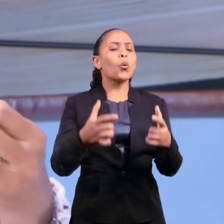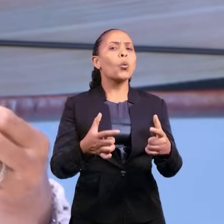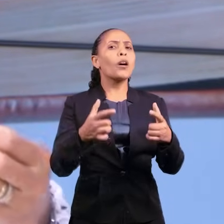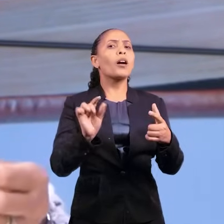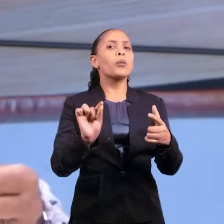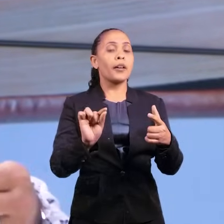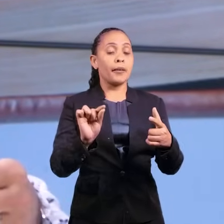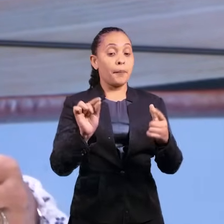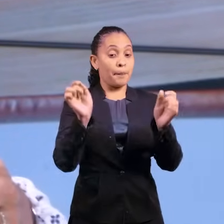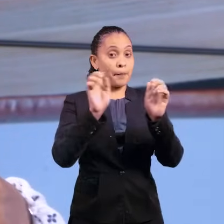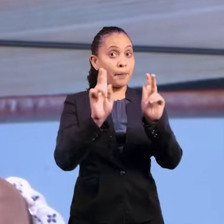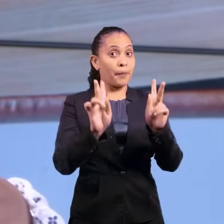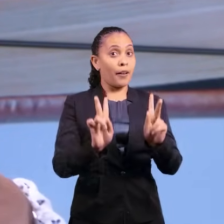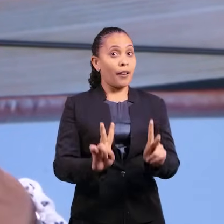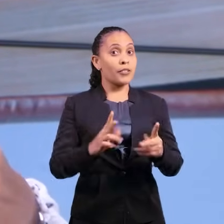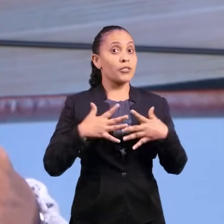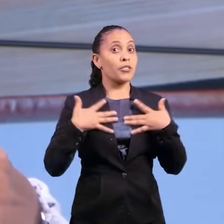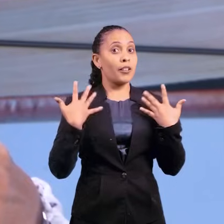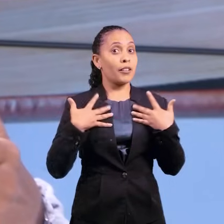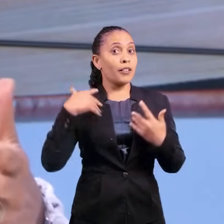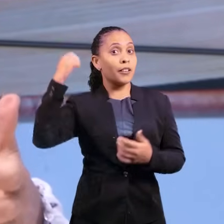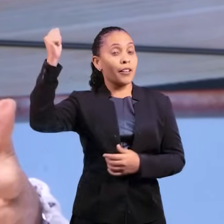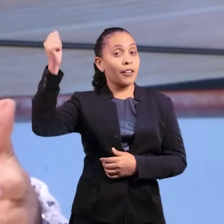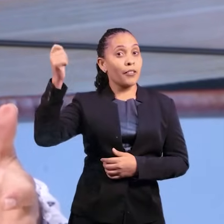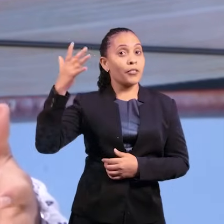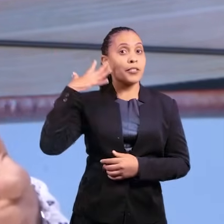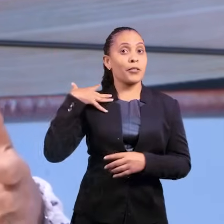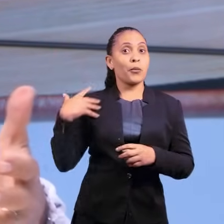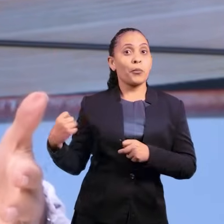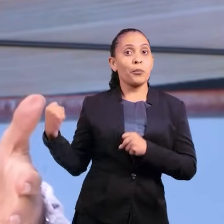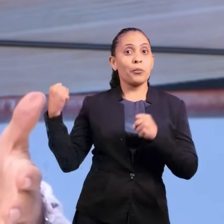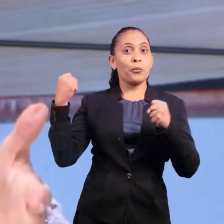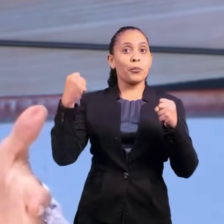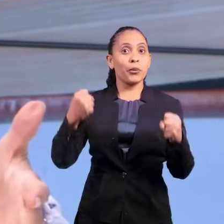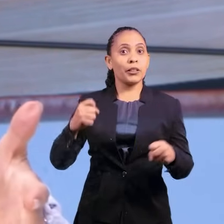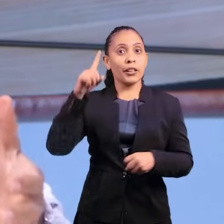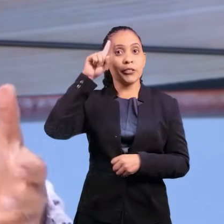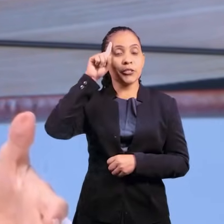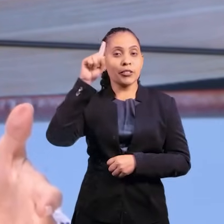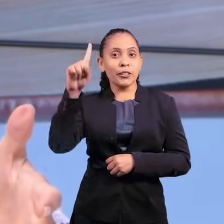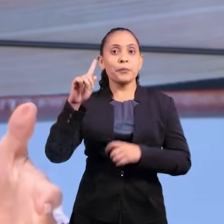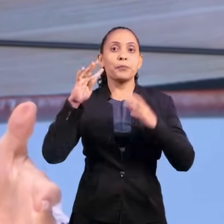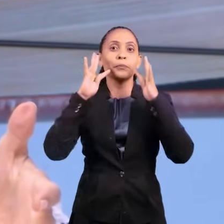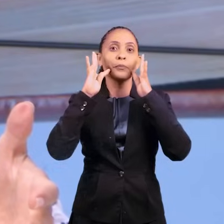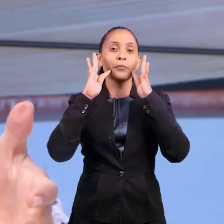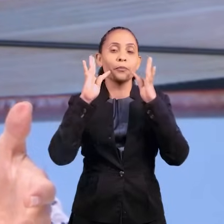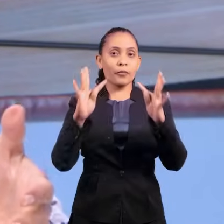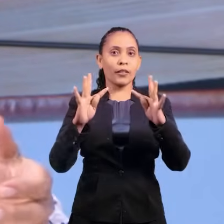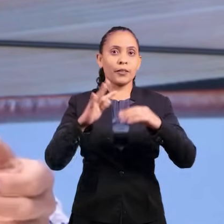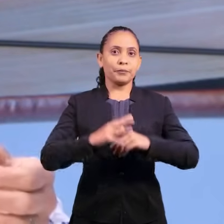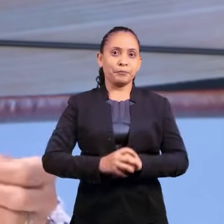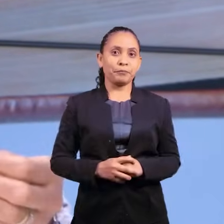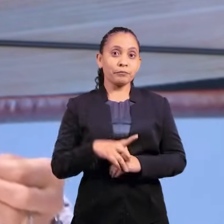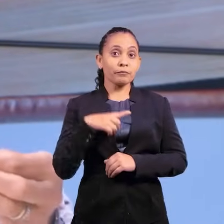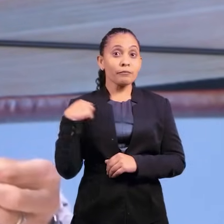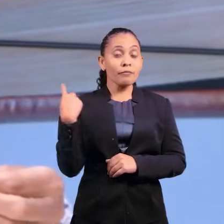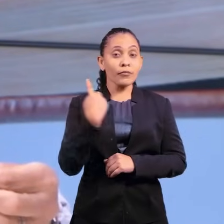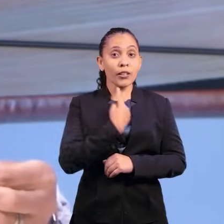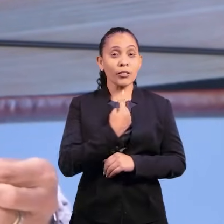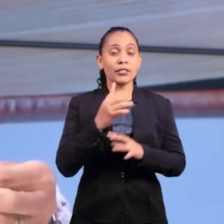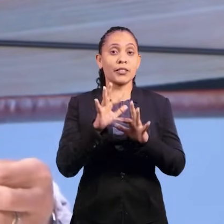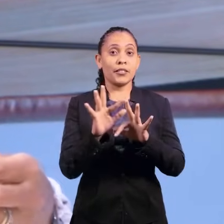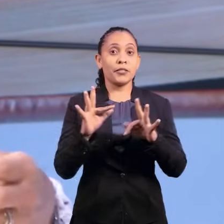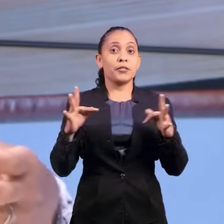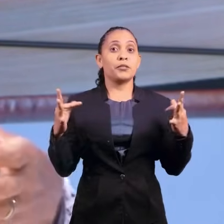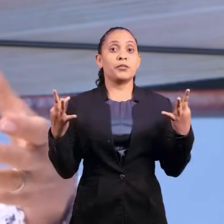de alegria, de revelação do poder de Deus, de testemunho da presença do Senhor. Então, nosso lar